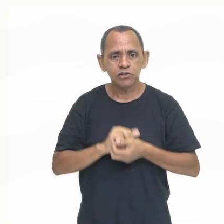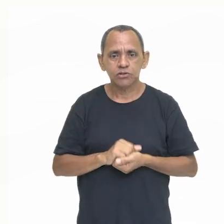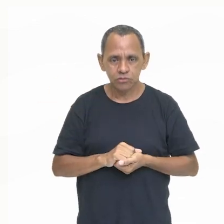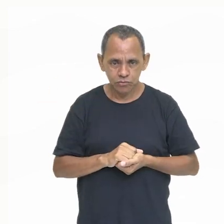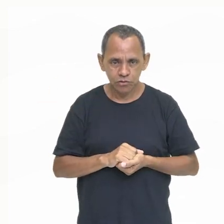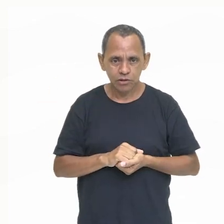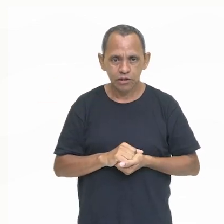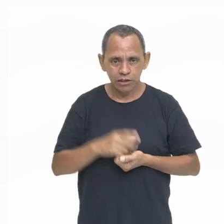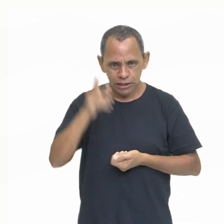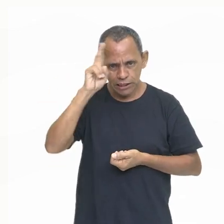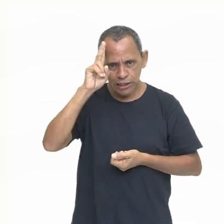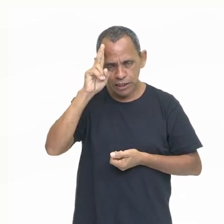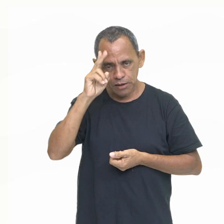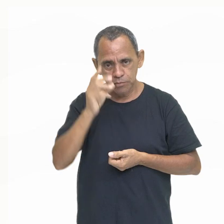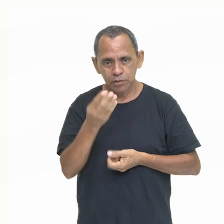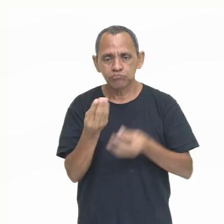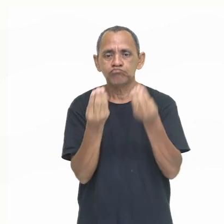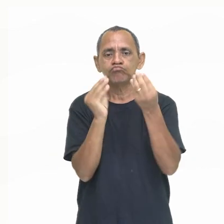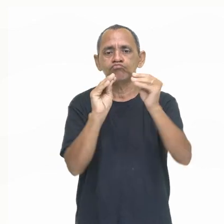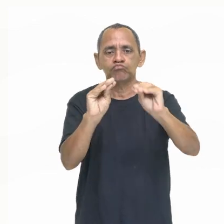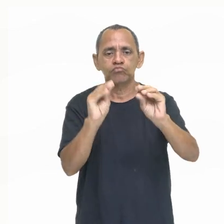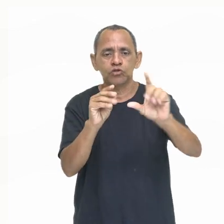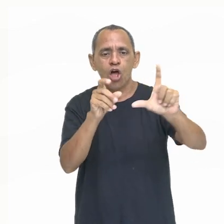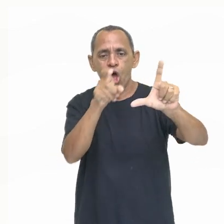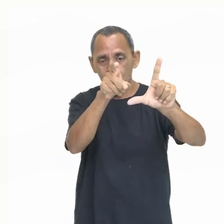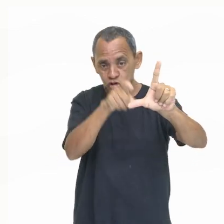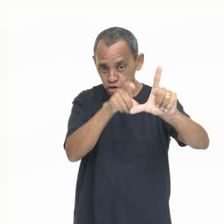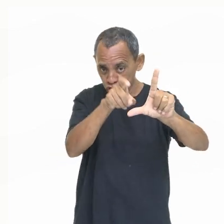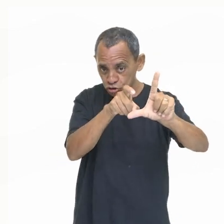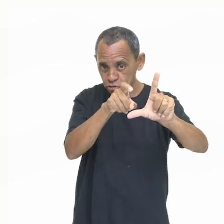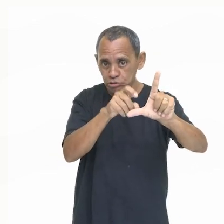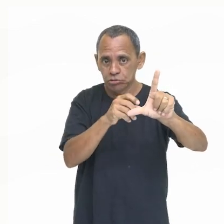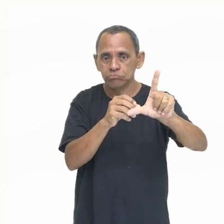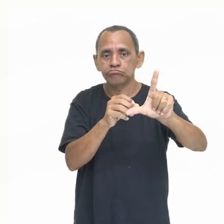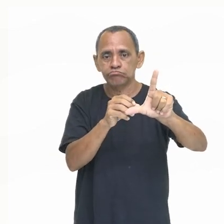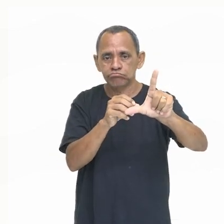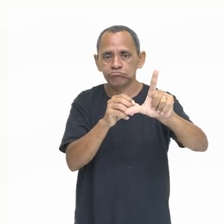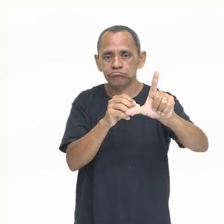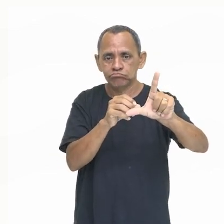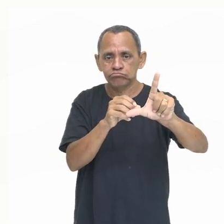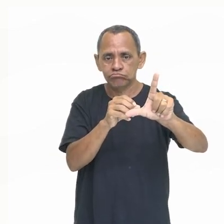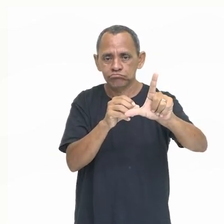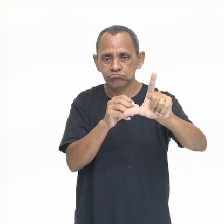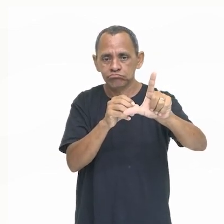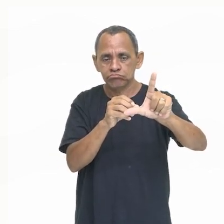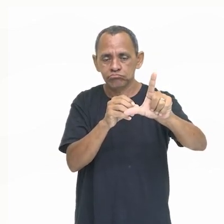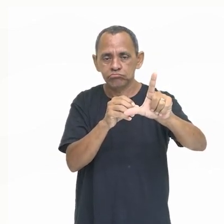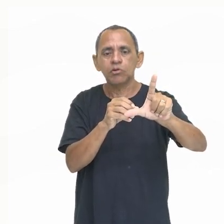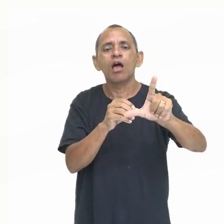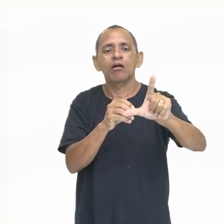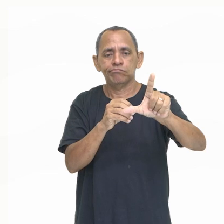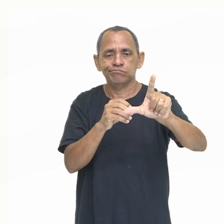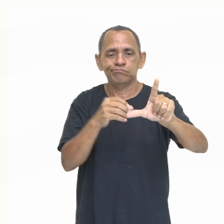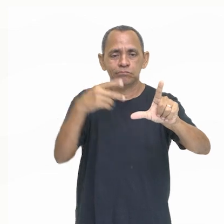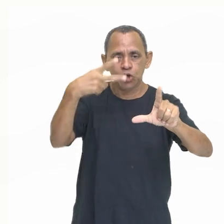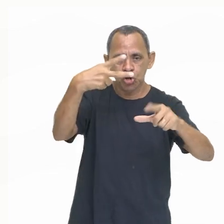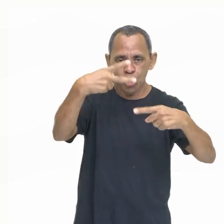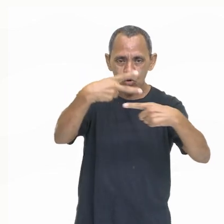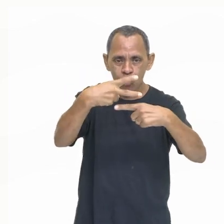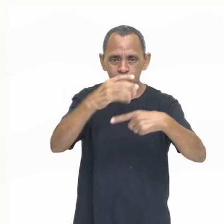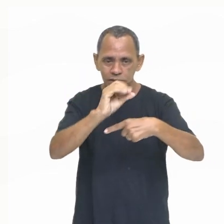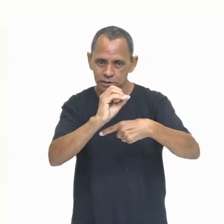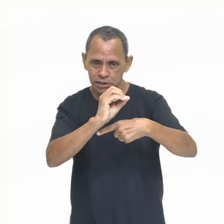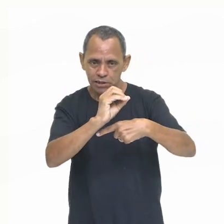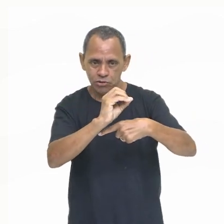estar falando do x. Ó. Ela será constante no intervalo x maior ou igual a